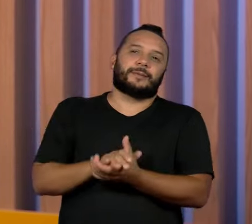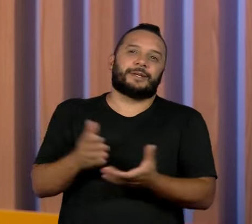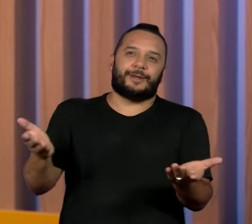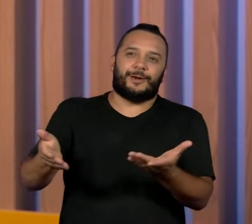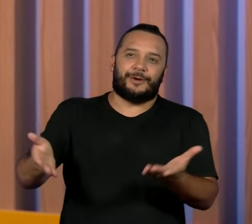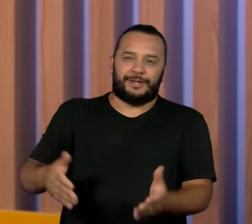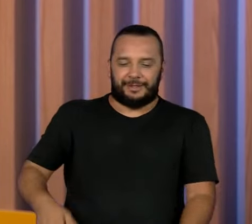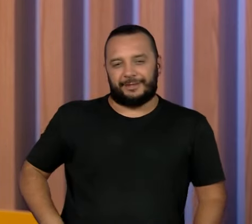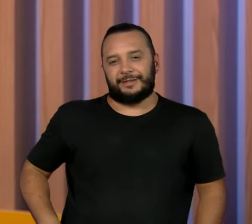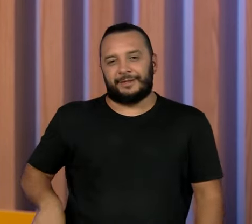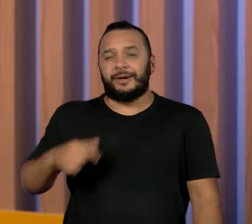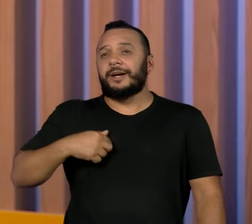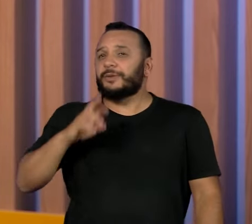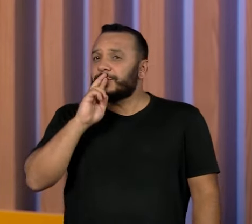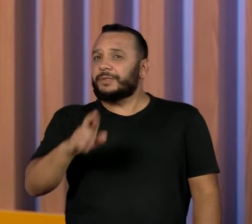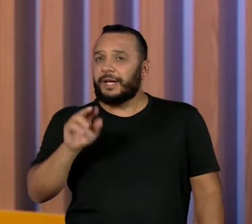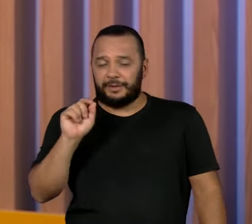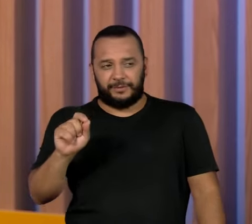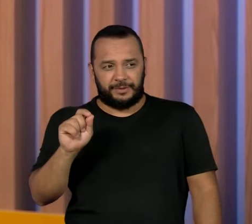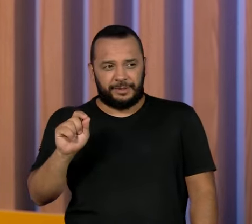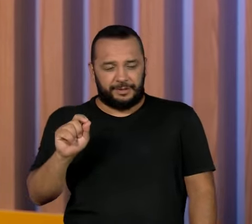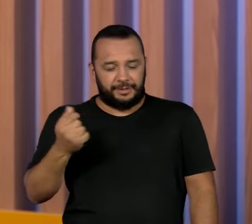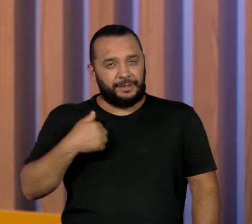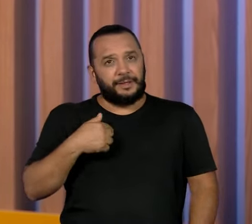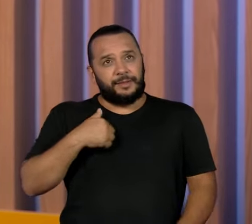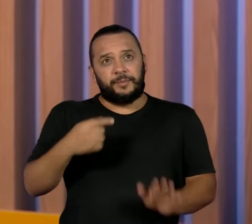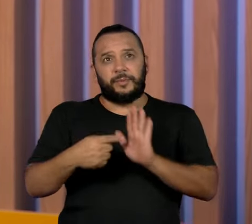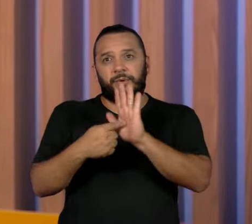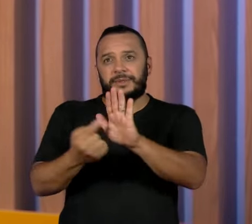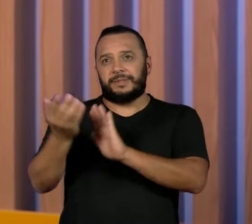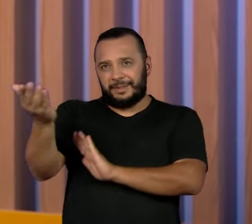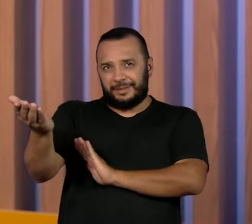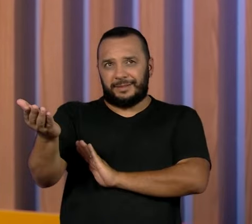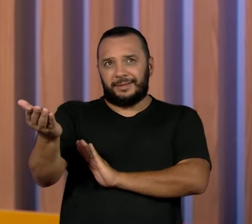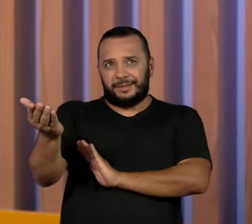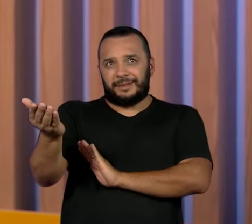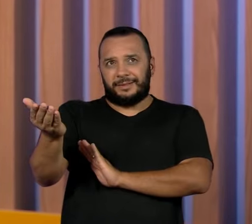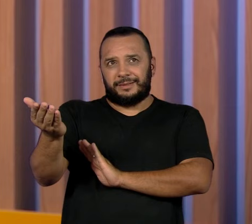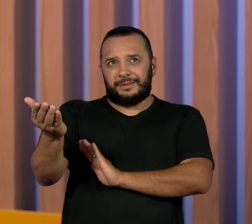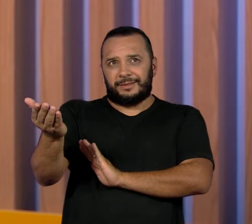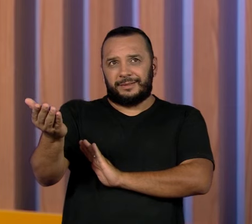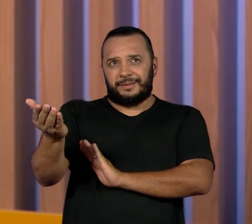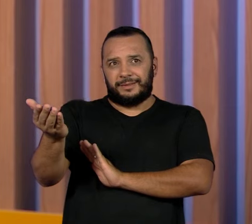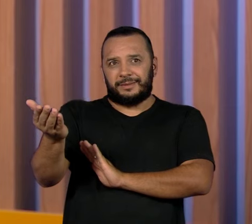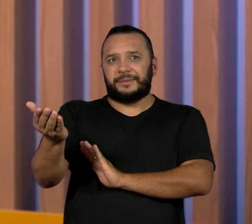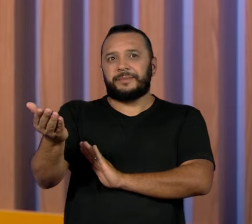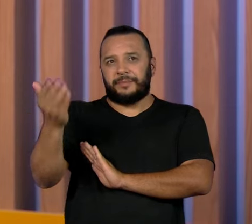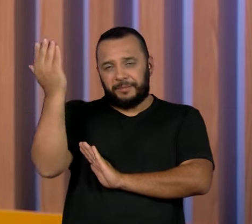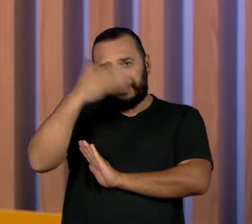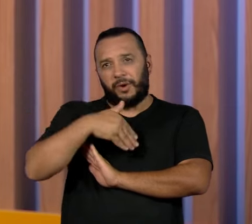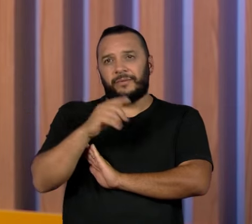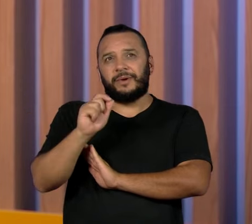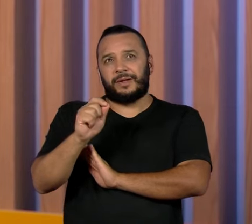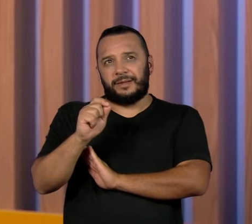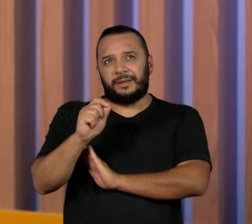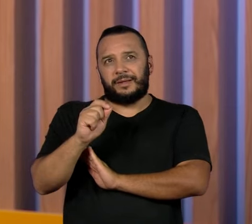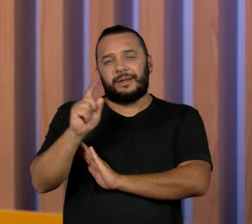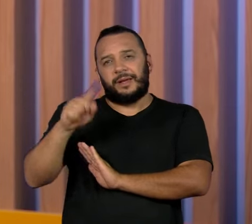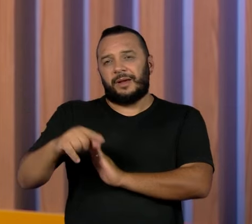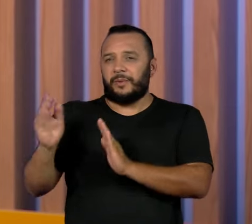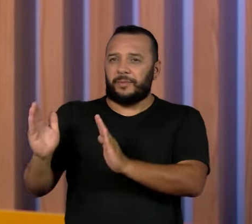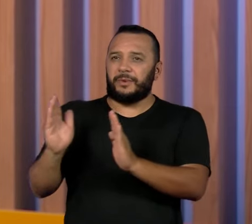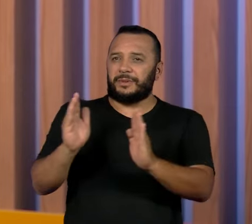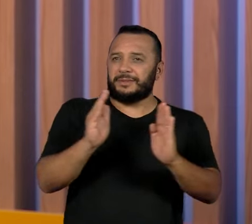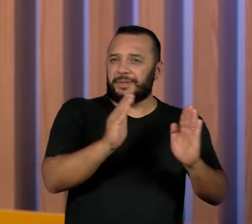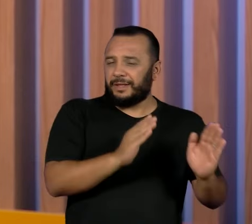que o resultado, o que até essa ilustração trouxe para a gente, que evidencia, é que é o processo inclusivo.